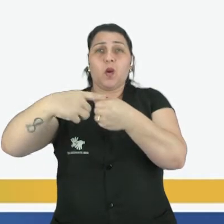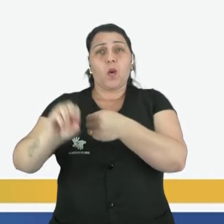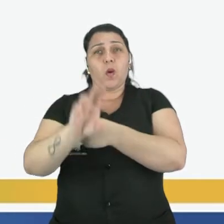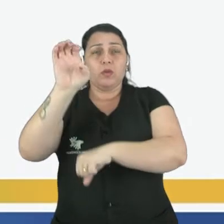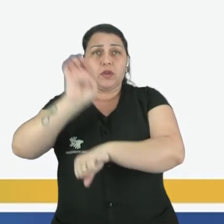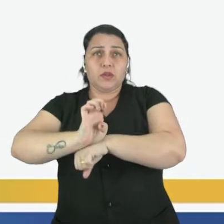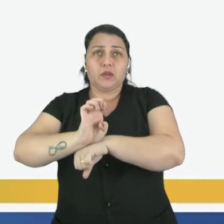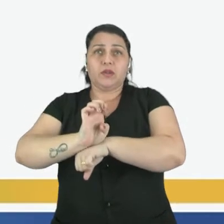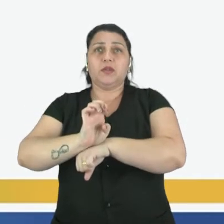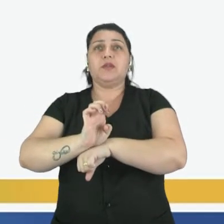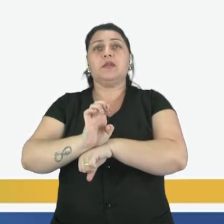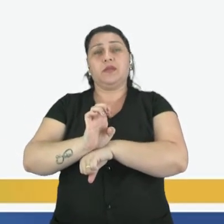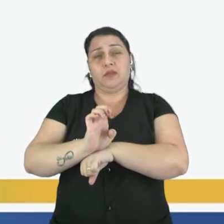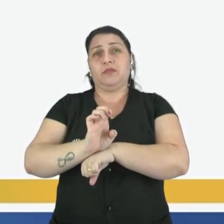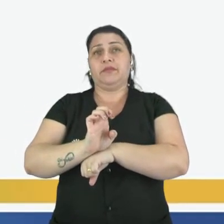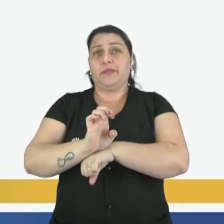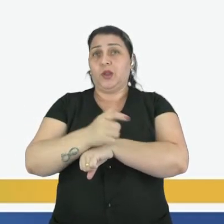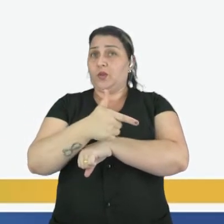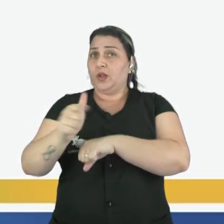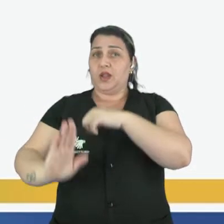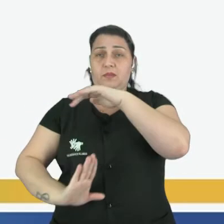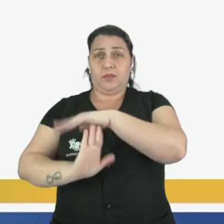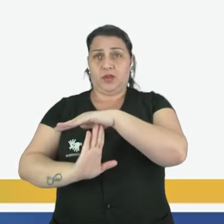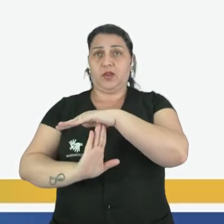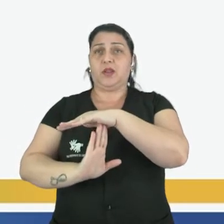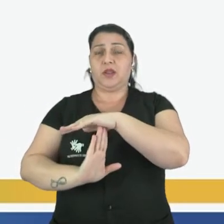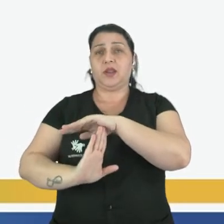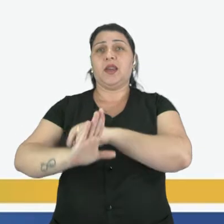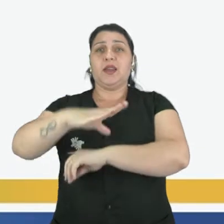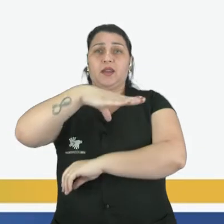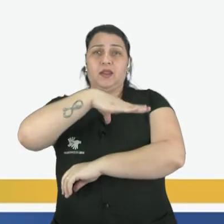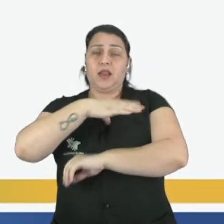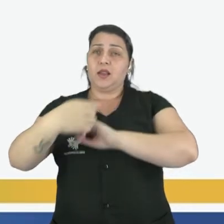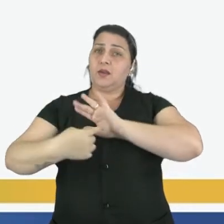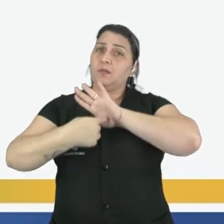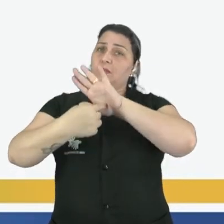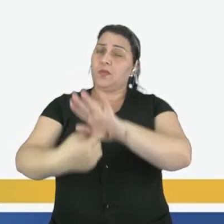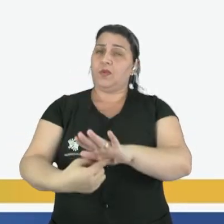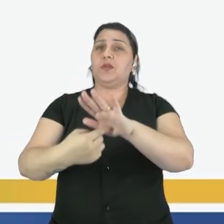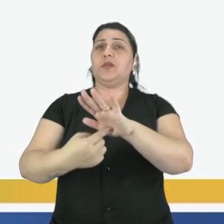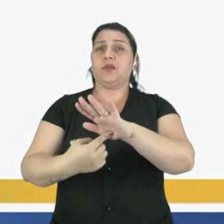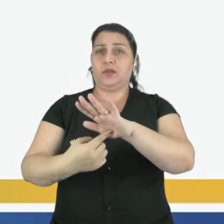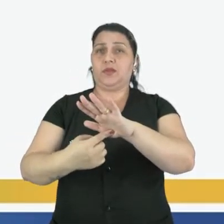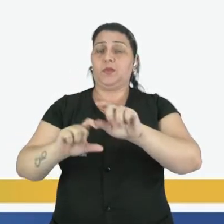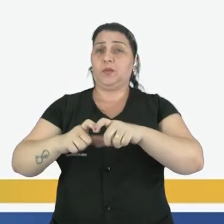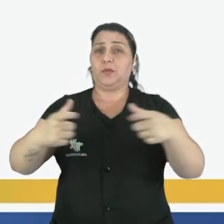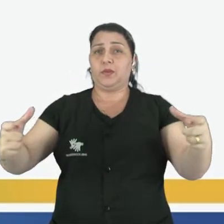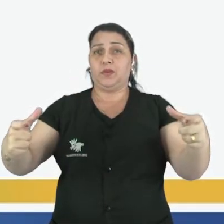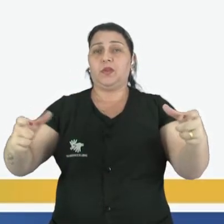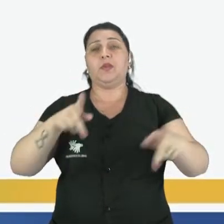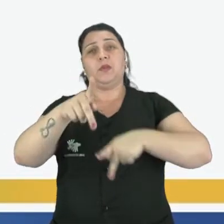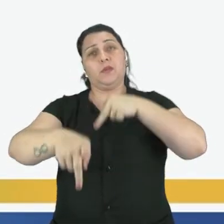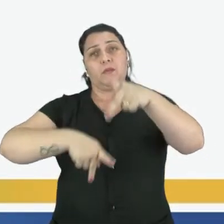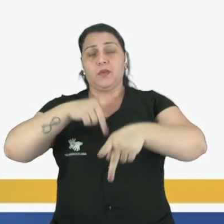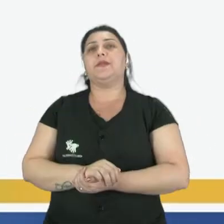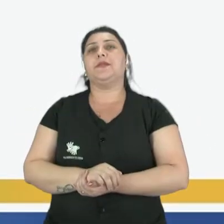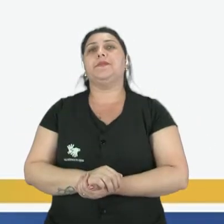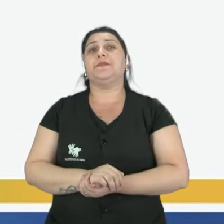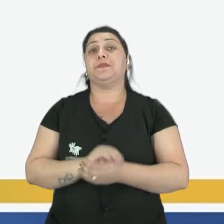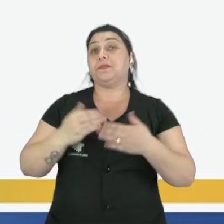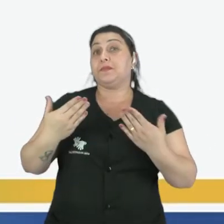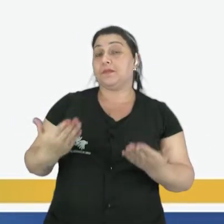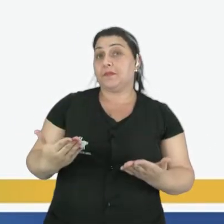exemplo, podemos ressaltar que algumas metrópoles possuem uma gigante influência sobre até mesmo